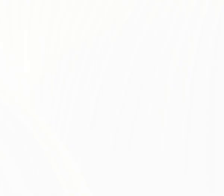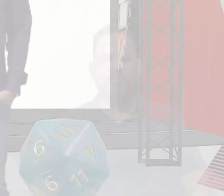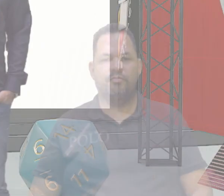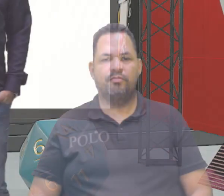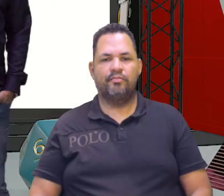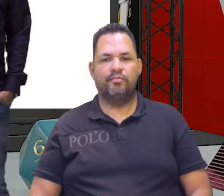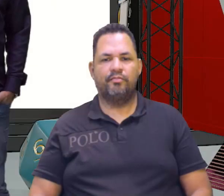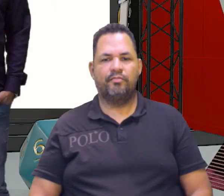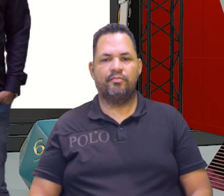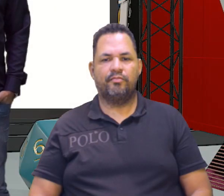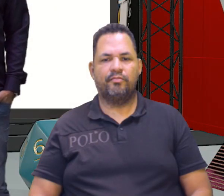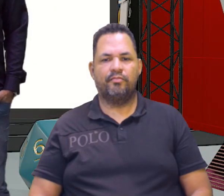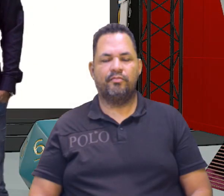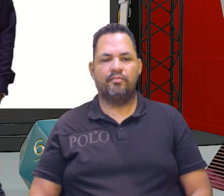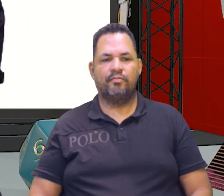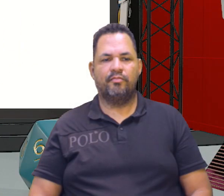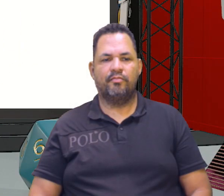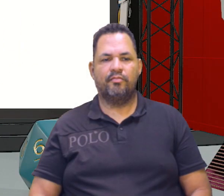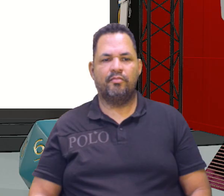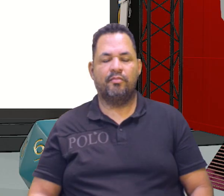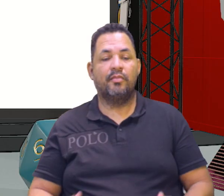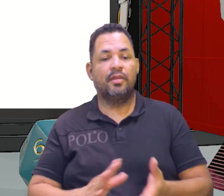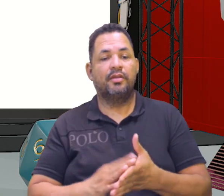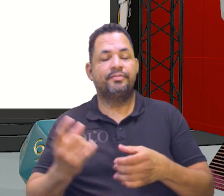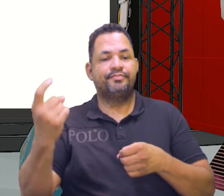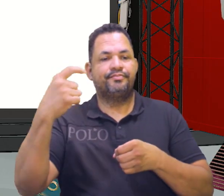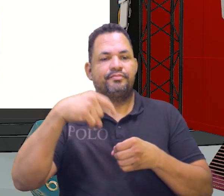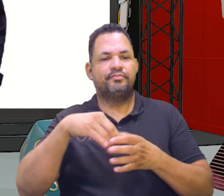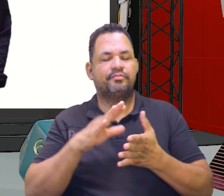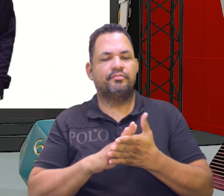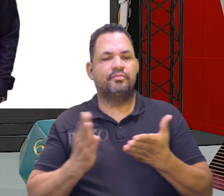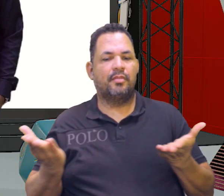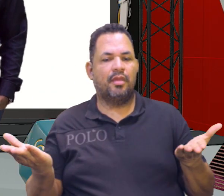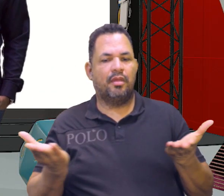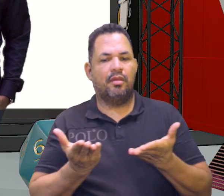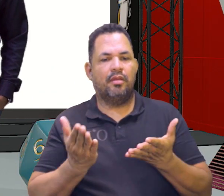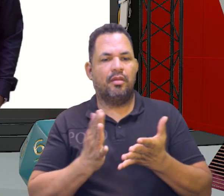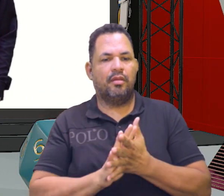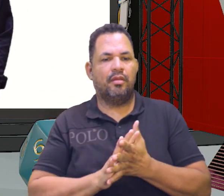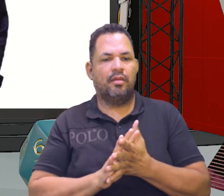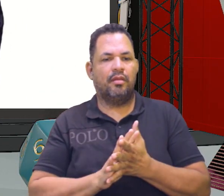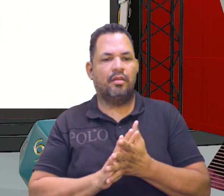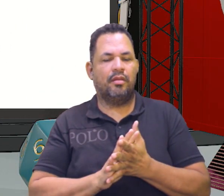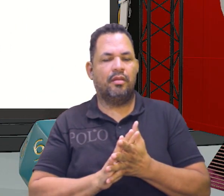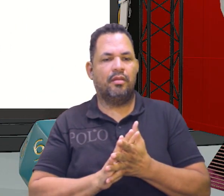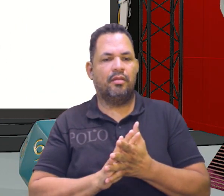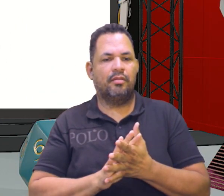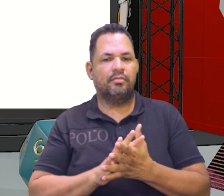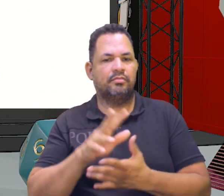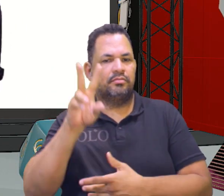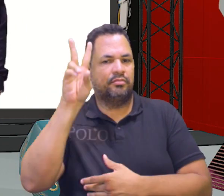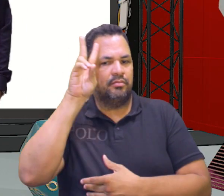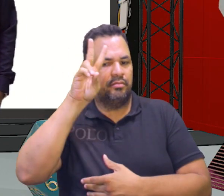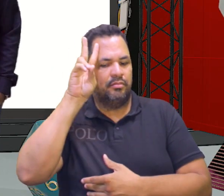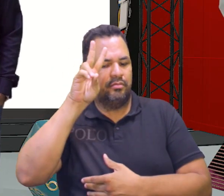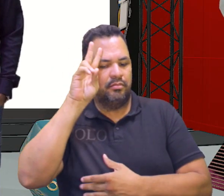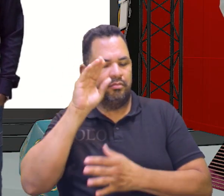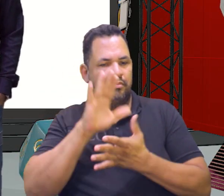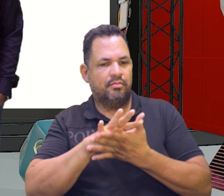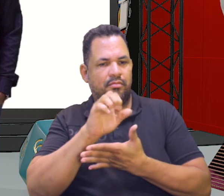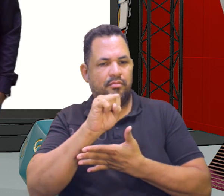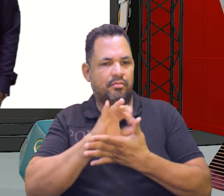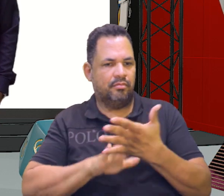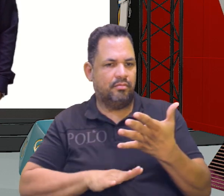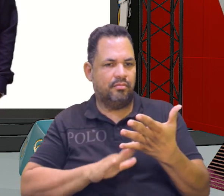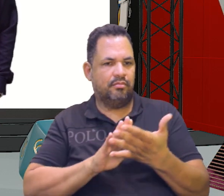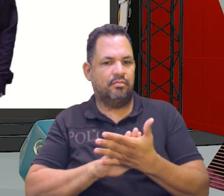Estamos por aqui, vamos agora rever os exercícios, rever as atividades